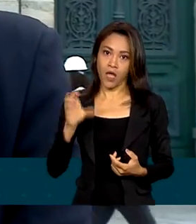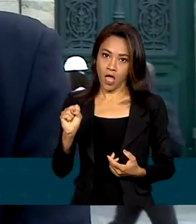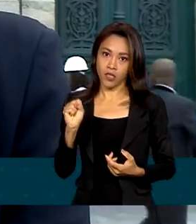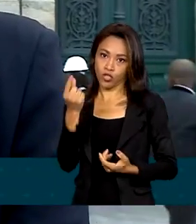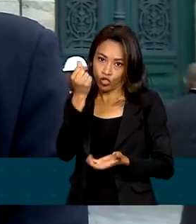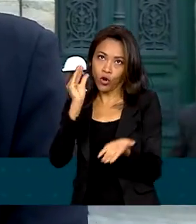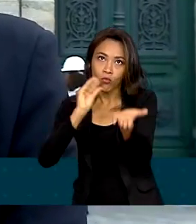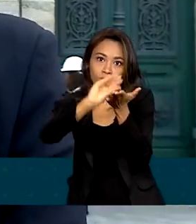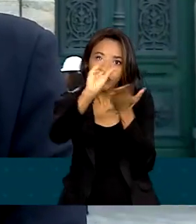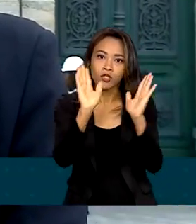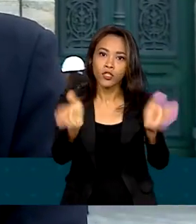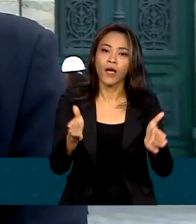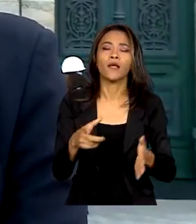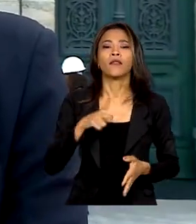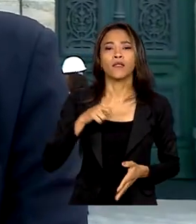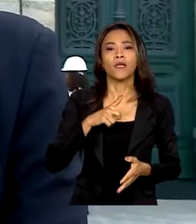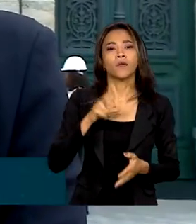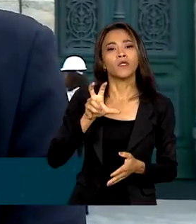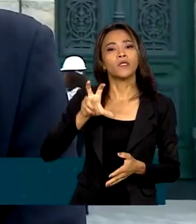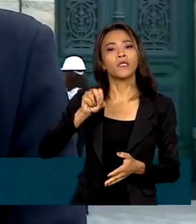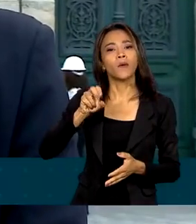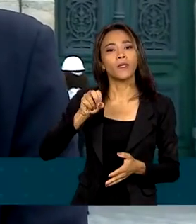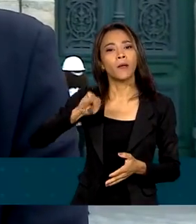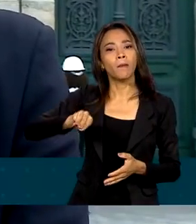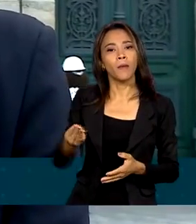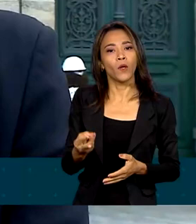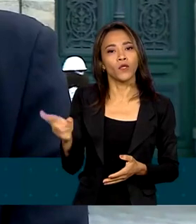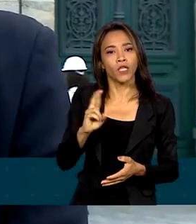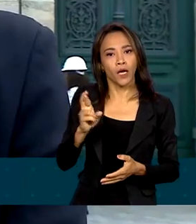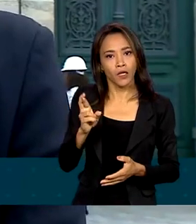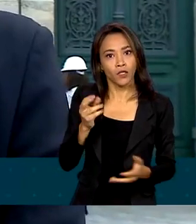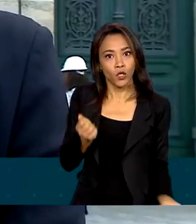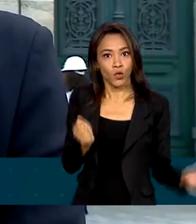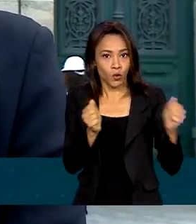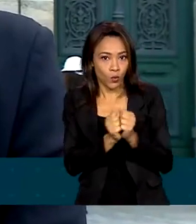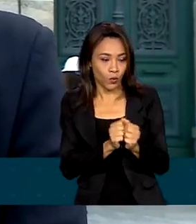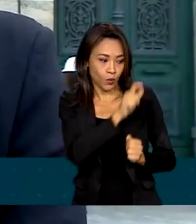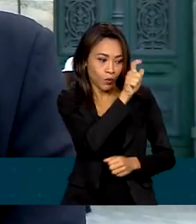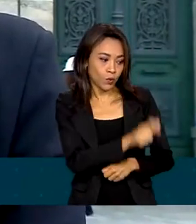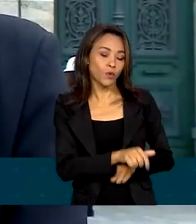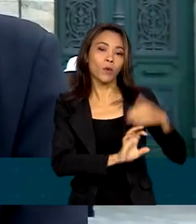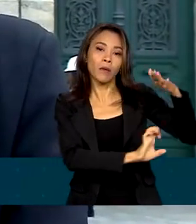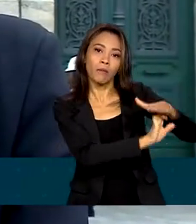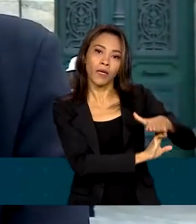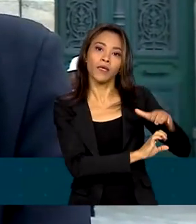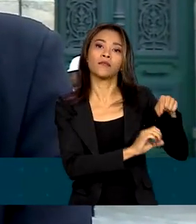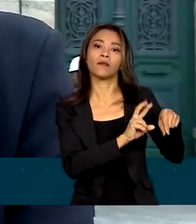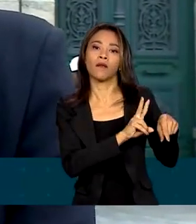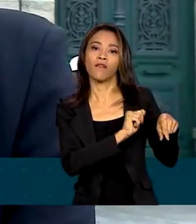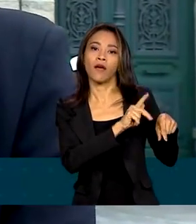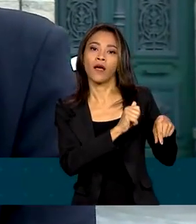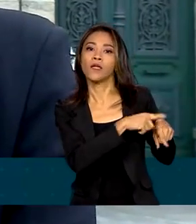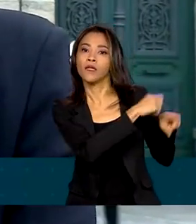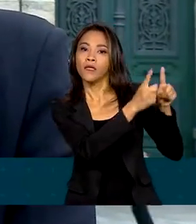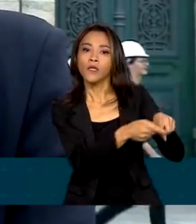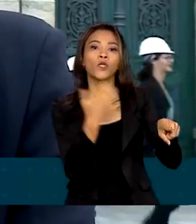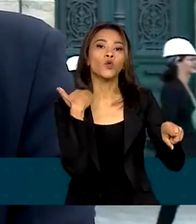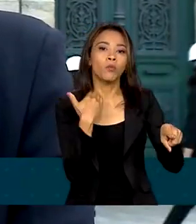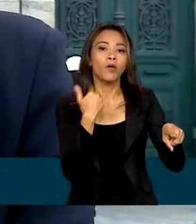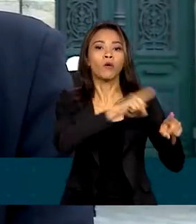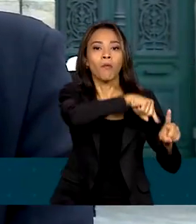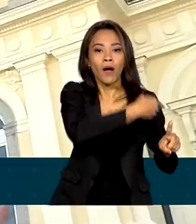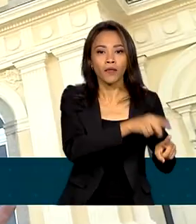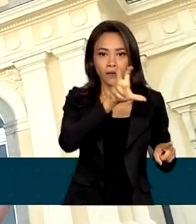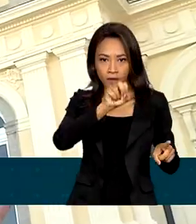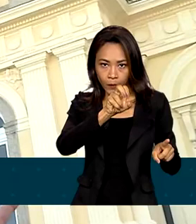nós já aportamos 50 milhões de reais, junto com a Fundação Vale e o Bradesco, cada um mais 50, que é o que permitiu chegarmos